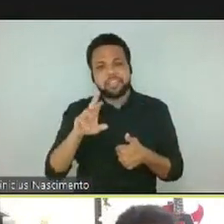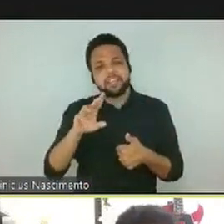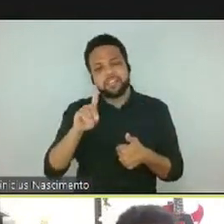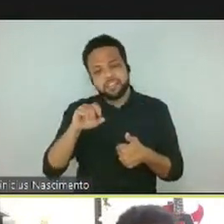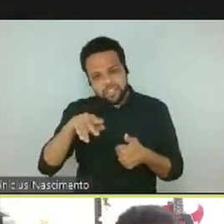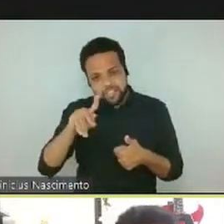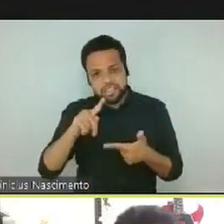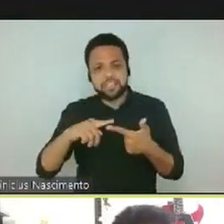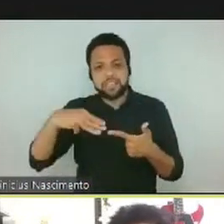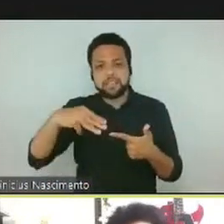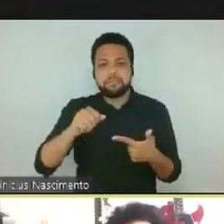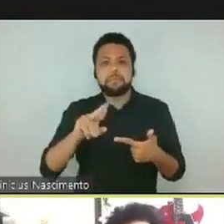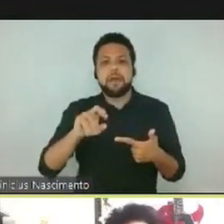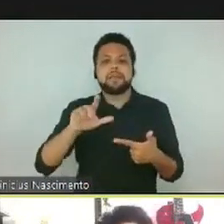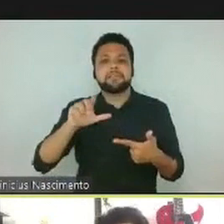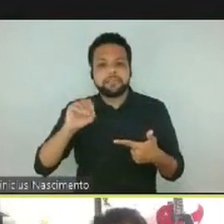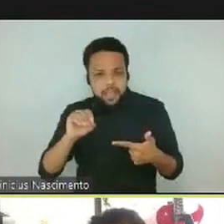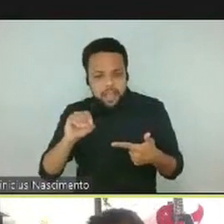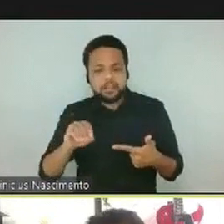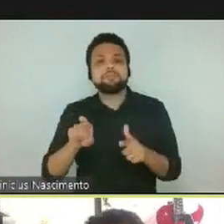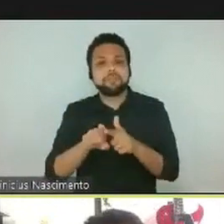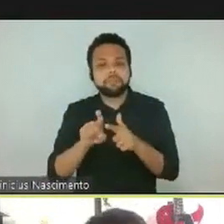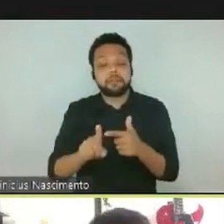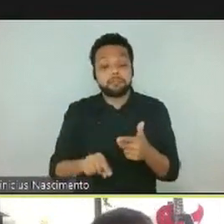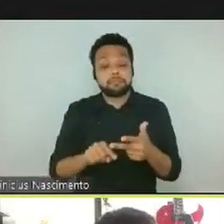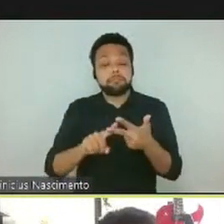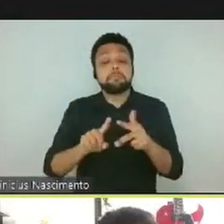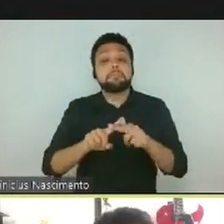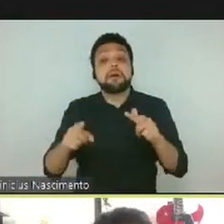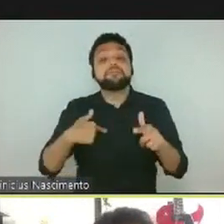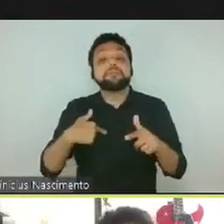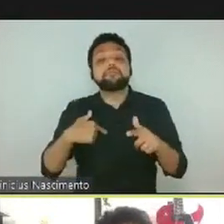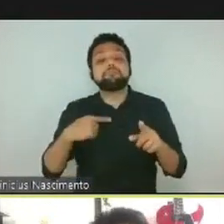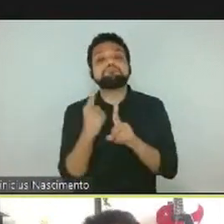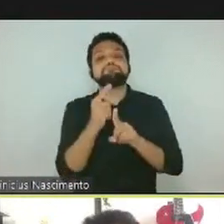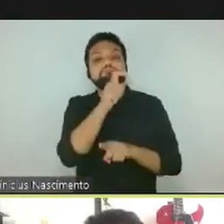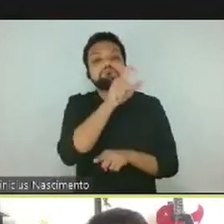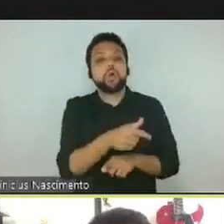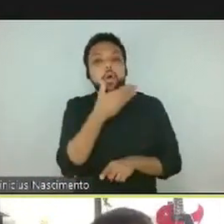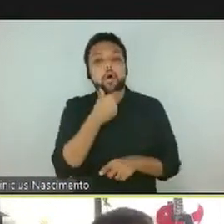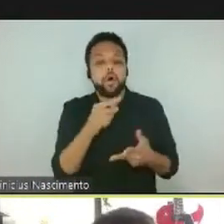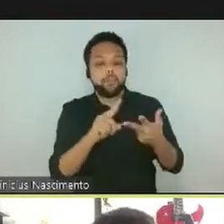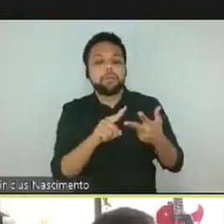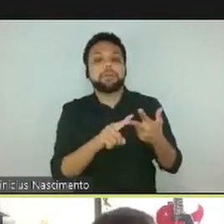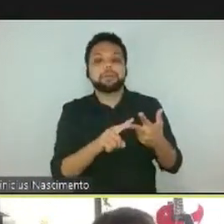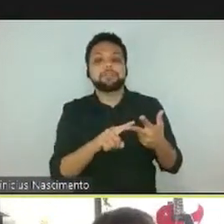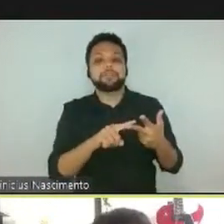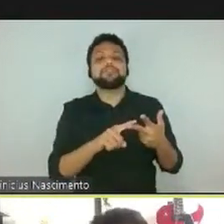esse rapaz que trabalhava na portaria de um edifício e que tinha sonho de virar